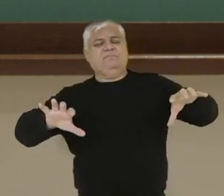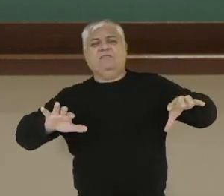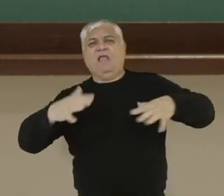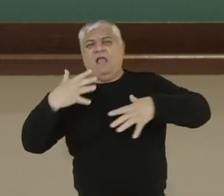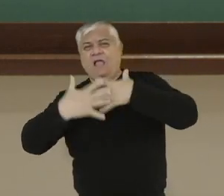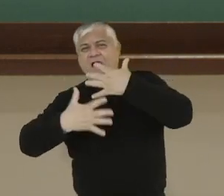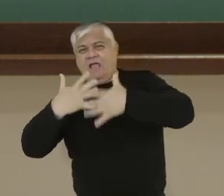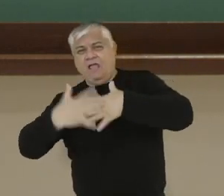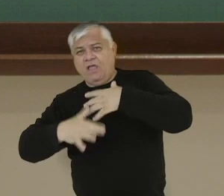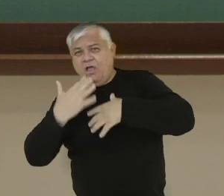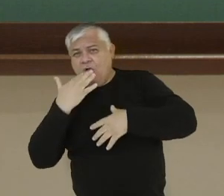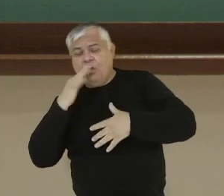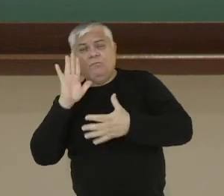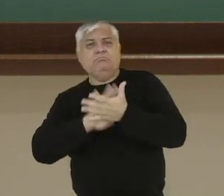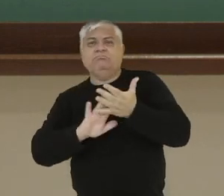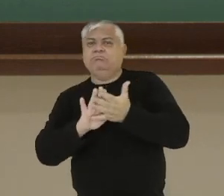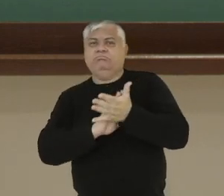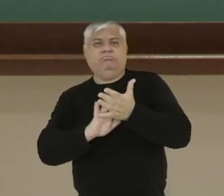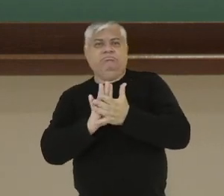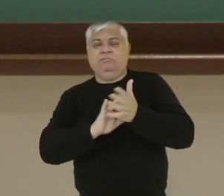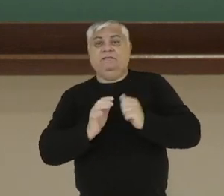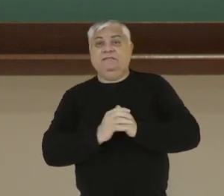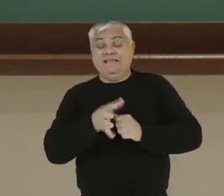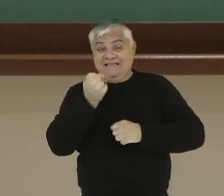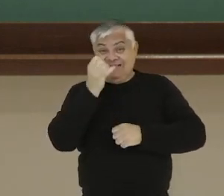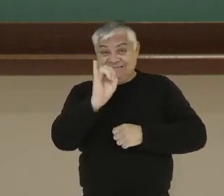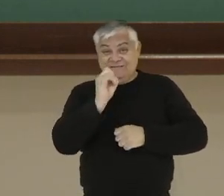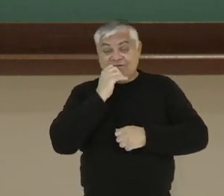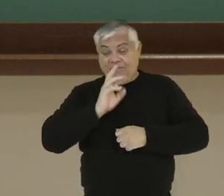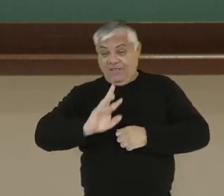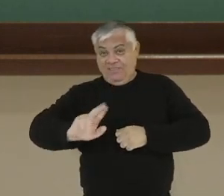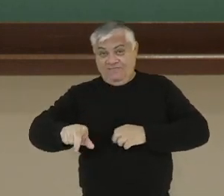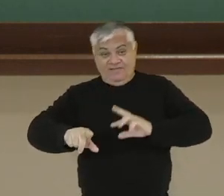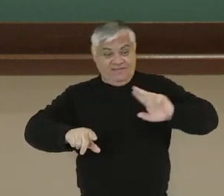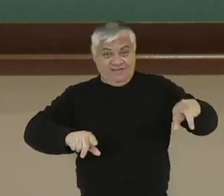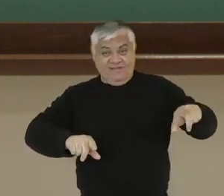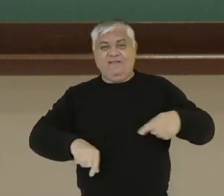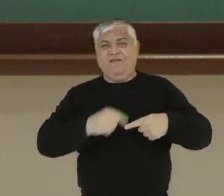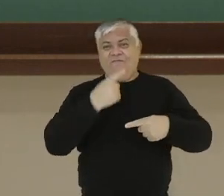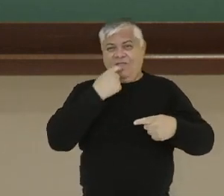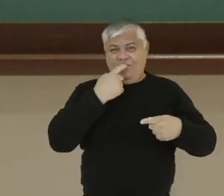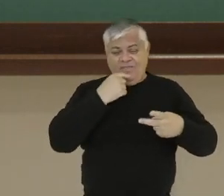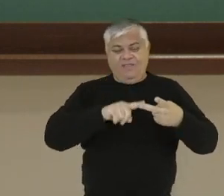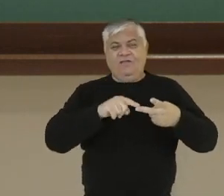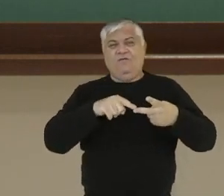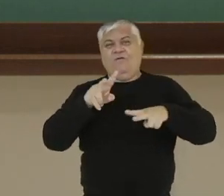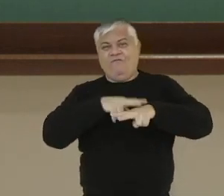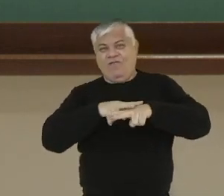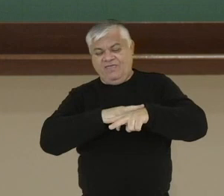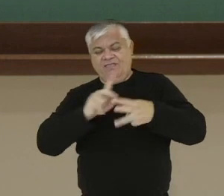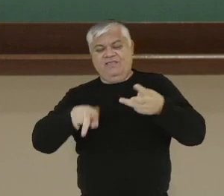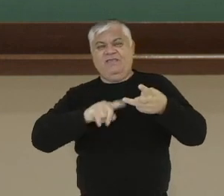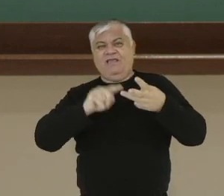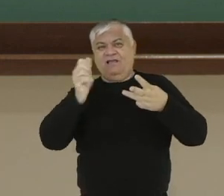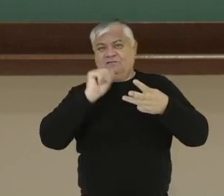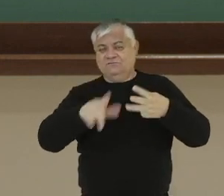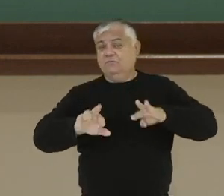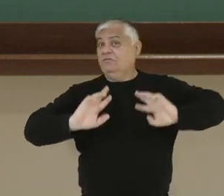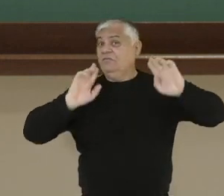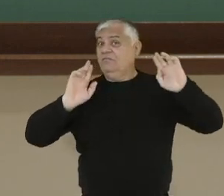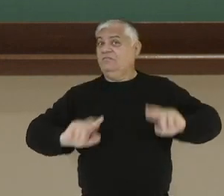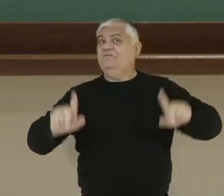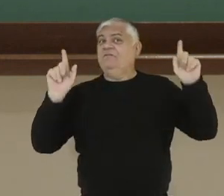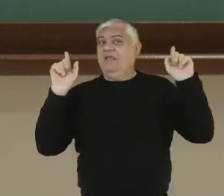na outra. Se essas possibilidades elas são diferentes, elas são independentes, eu posso multiplicar a quantidade